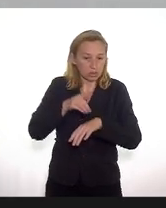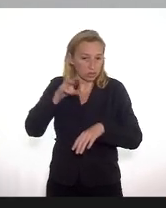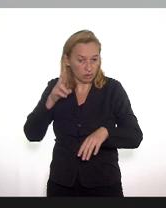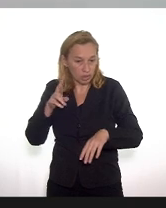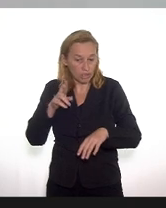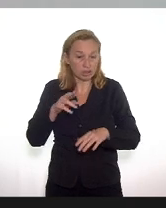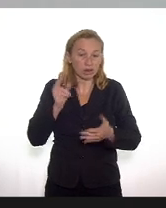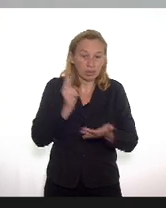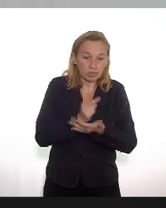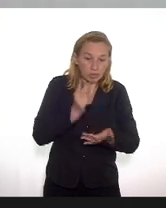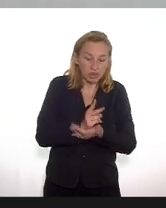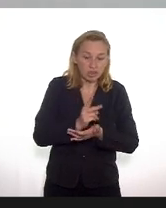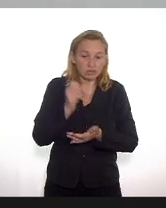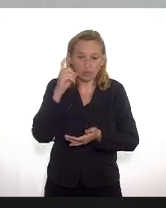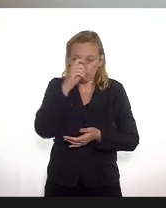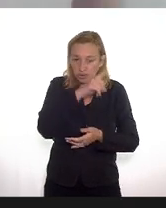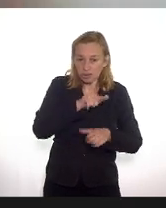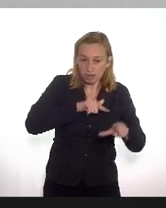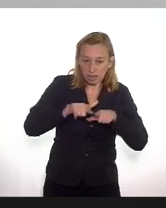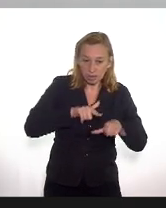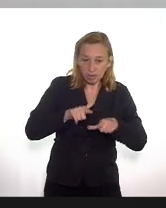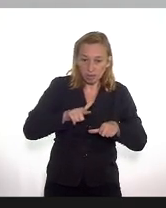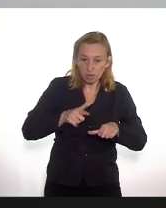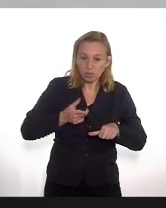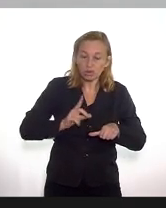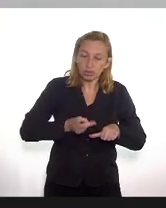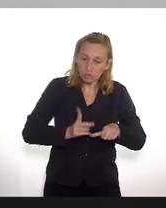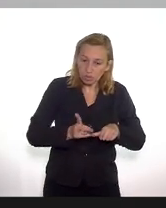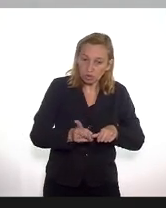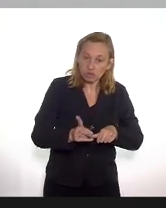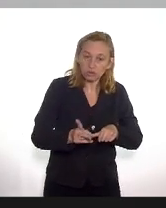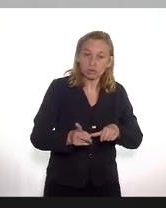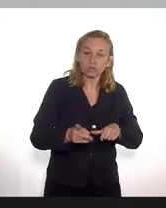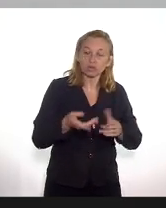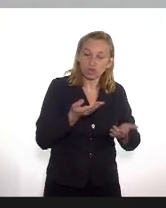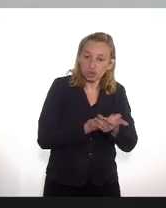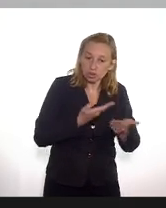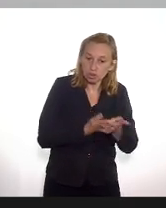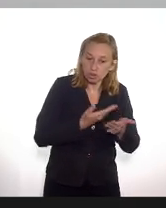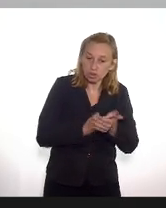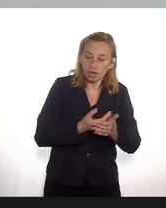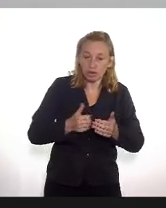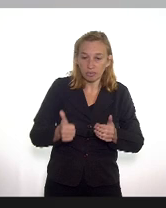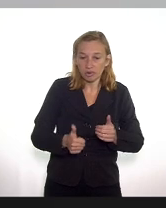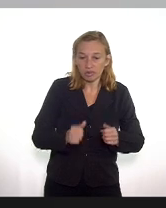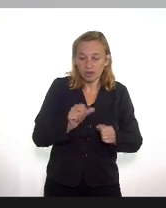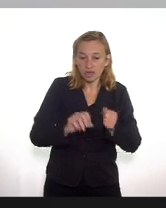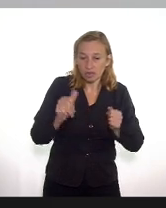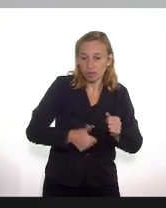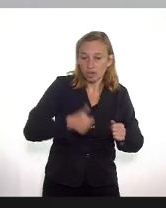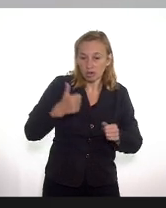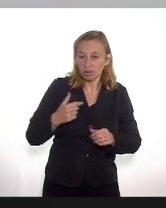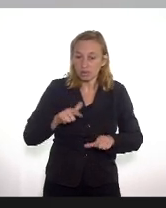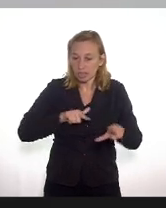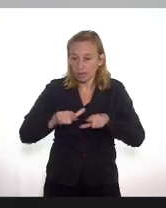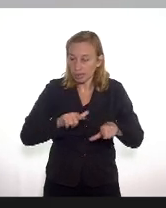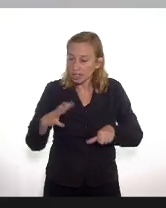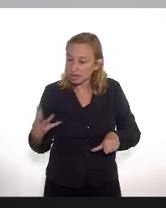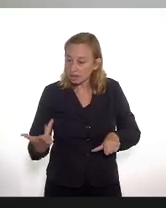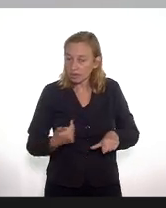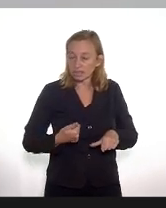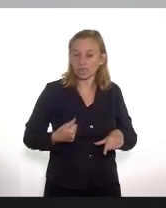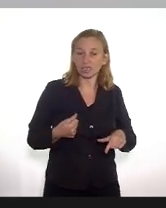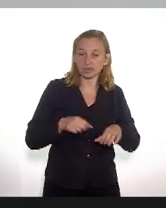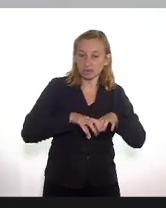precarização do trabalho, prossegue se qualificando para exercer seu trabalho na educação à distância pública com excelência,